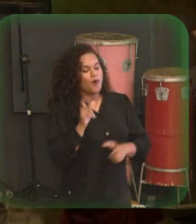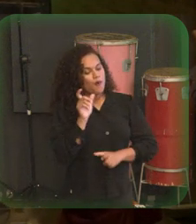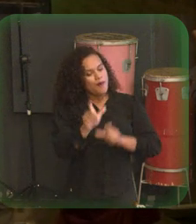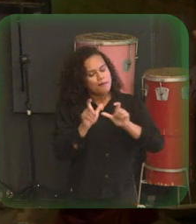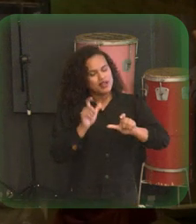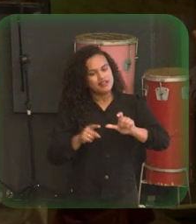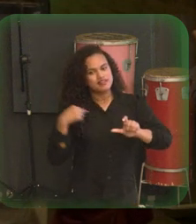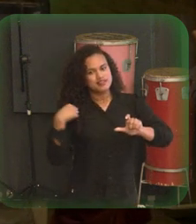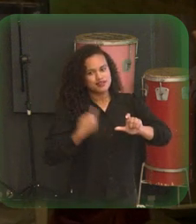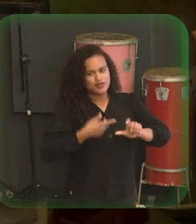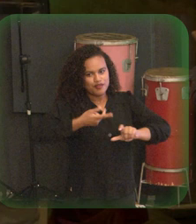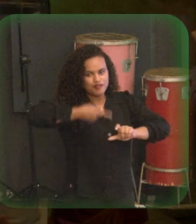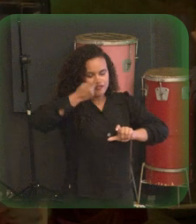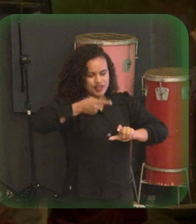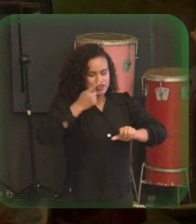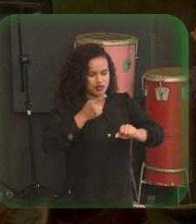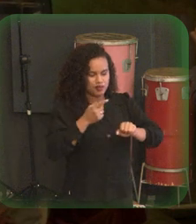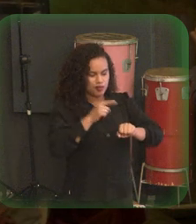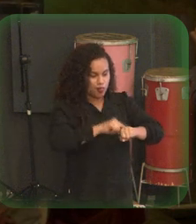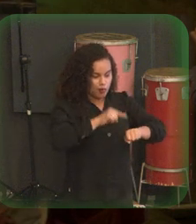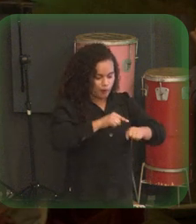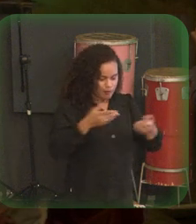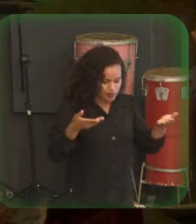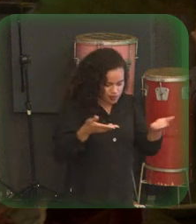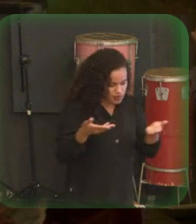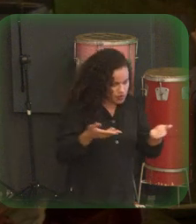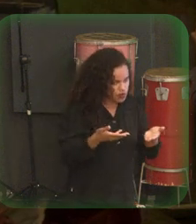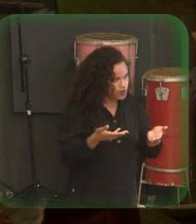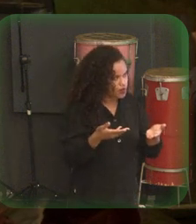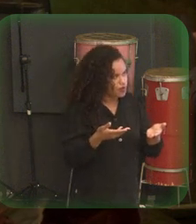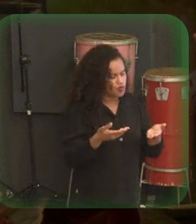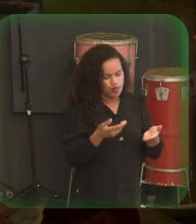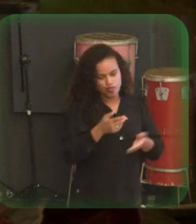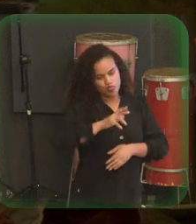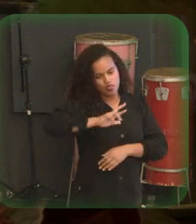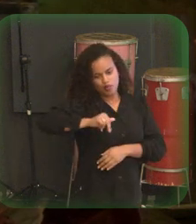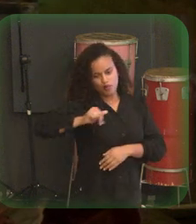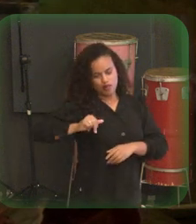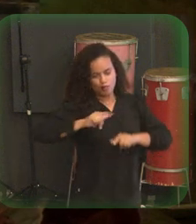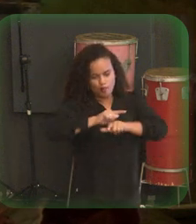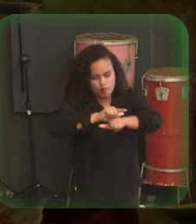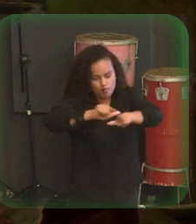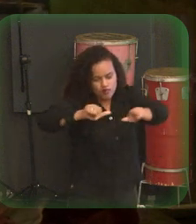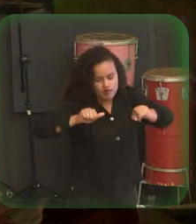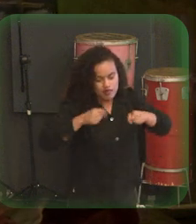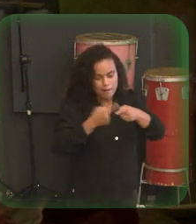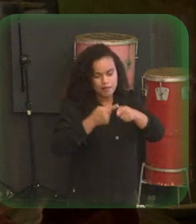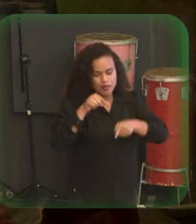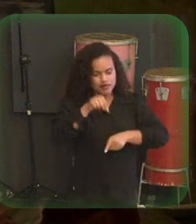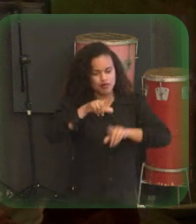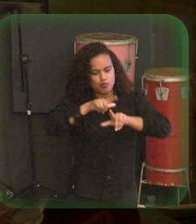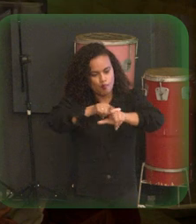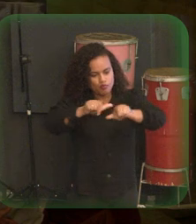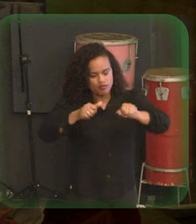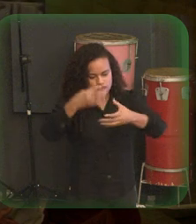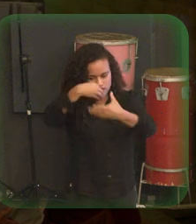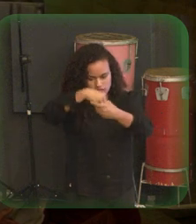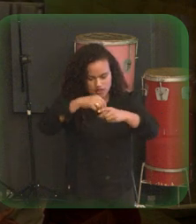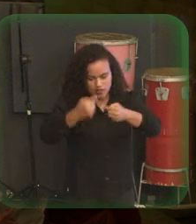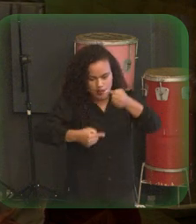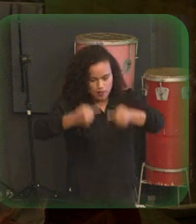nós dizemos a partir do lugar em que estamos, elas nunca podem ser vazias, porque o vazio na